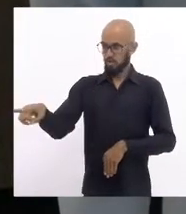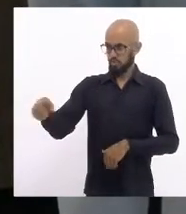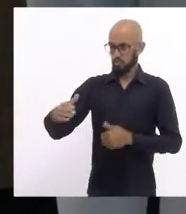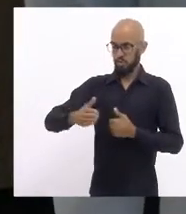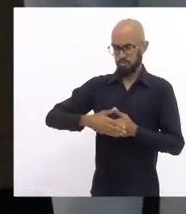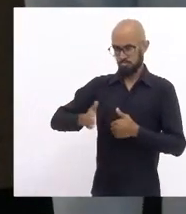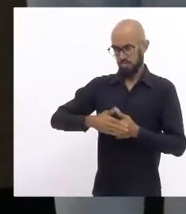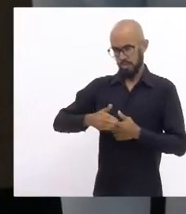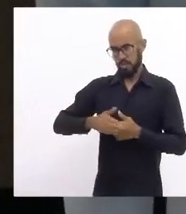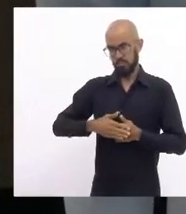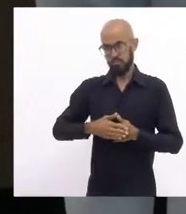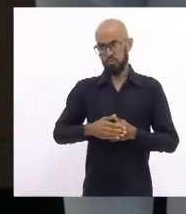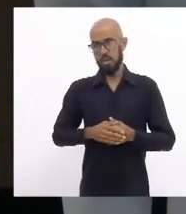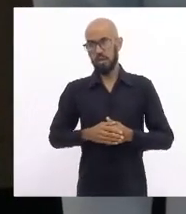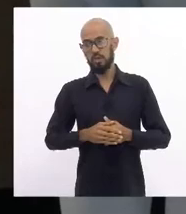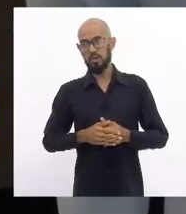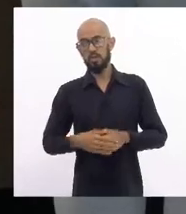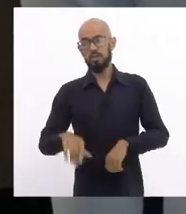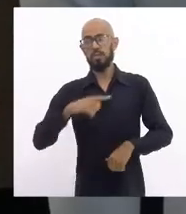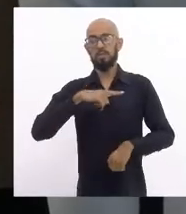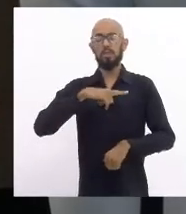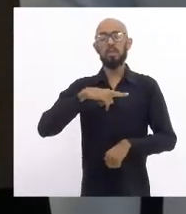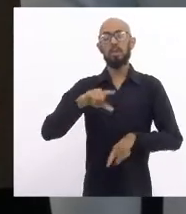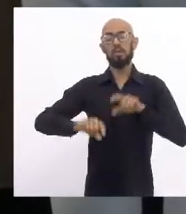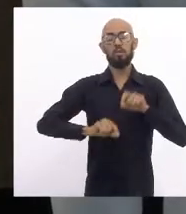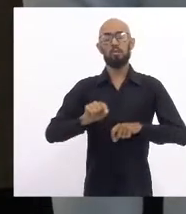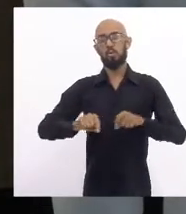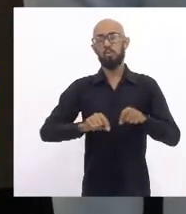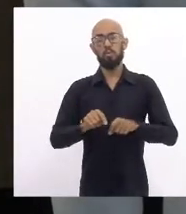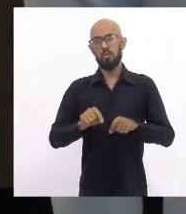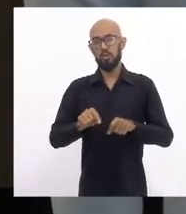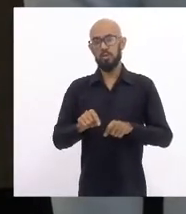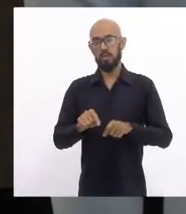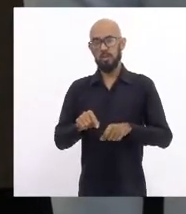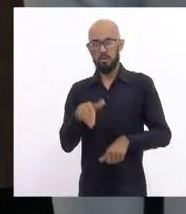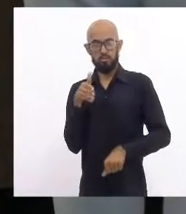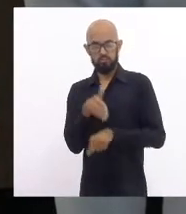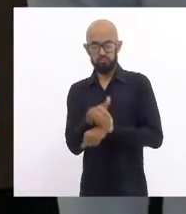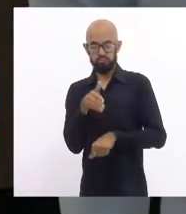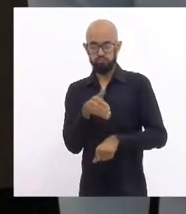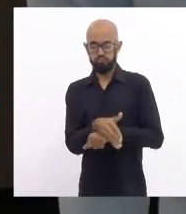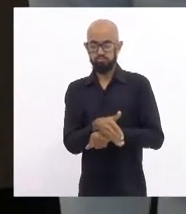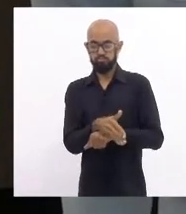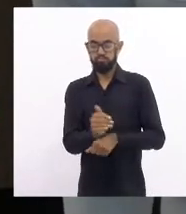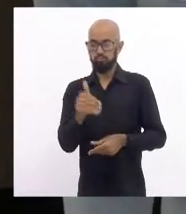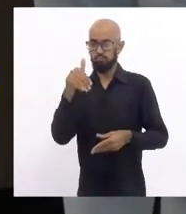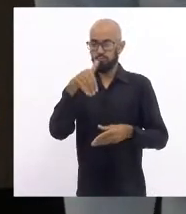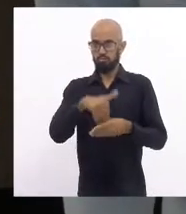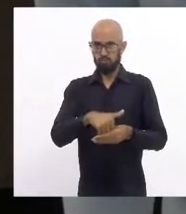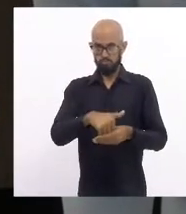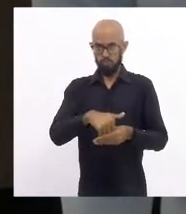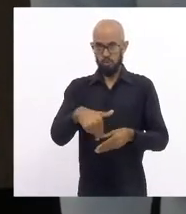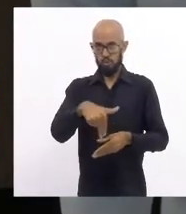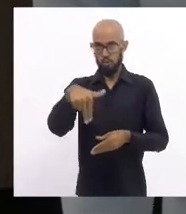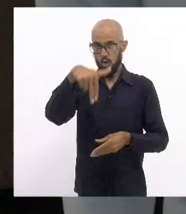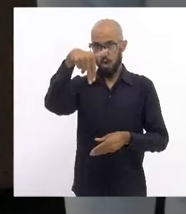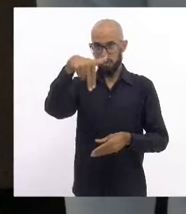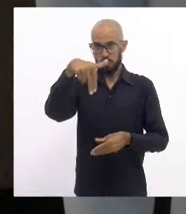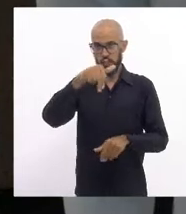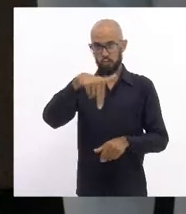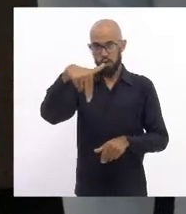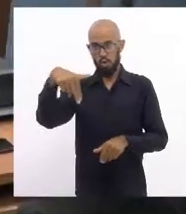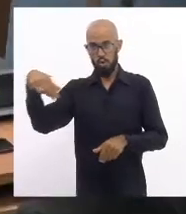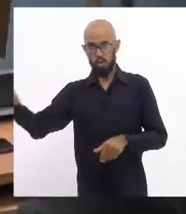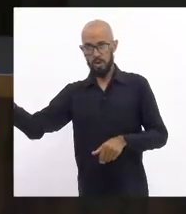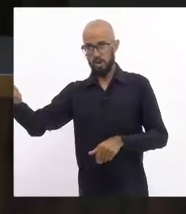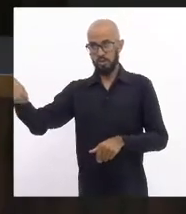é, né, tem como um forte reduto eleitoral o Norte e o Noroeste Fluminense. Já